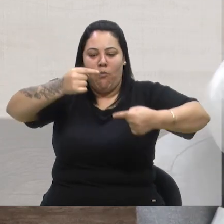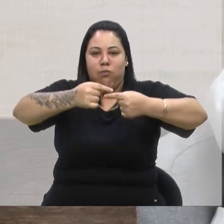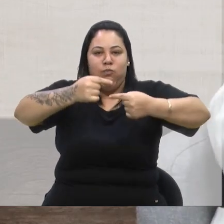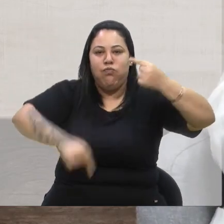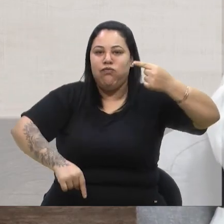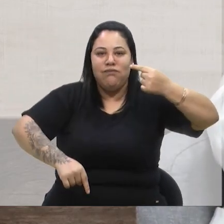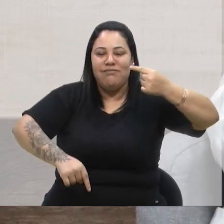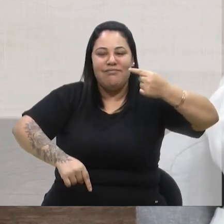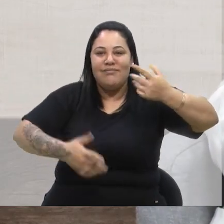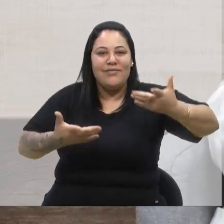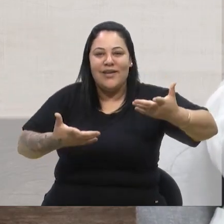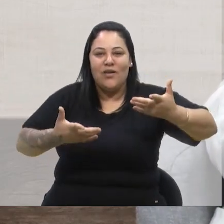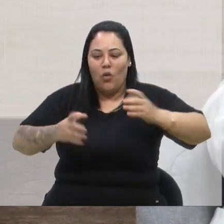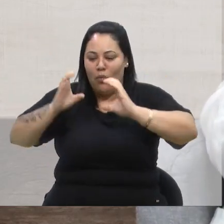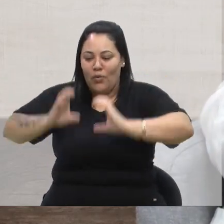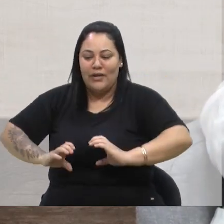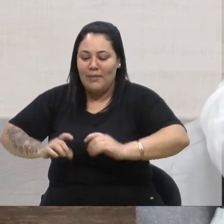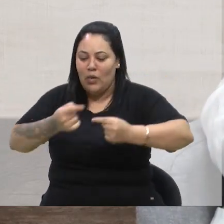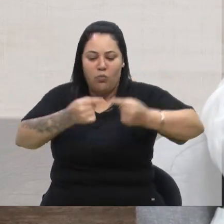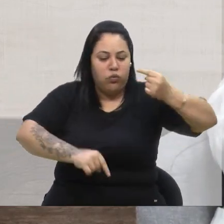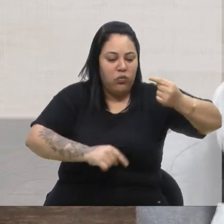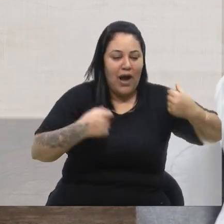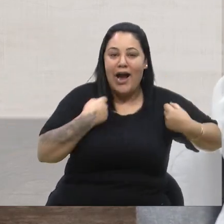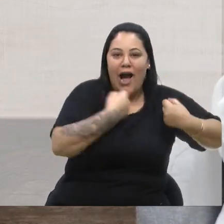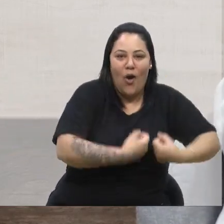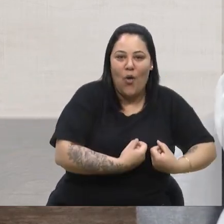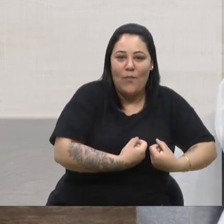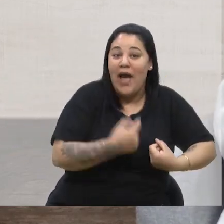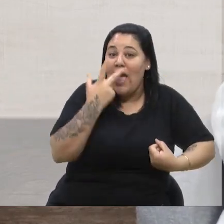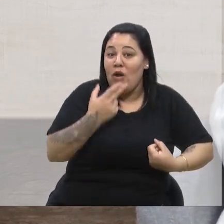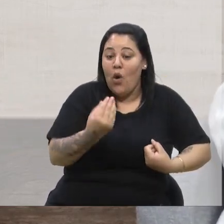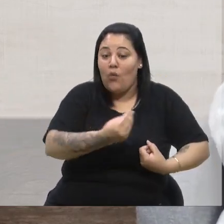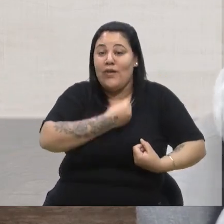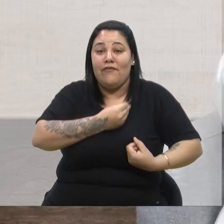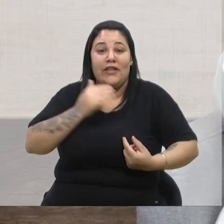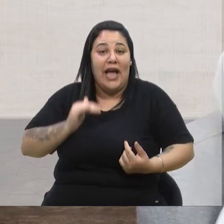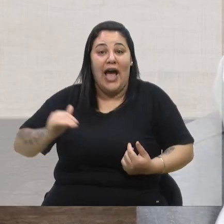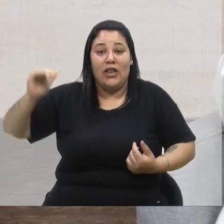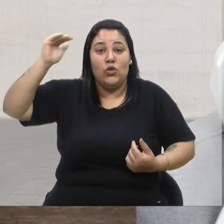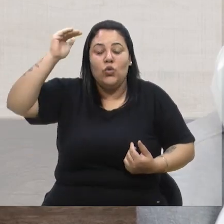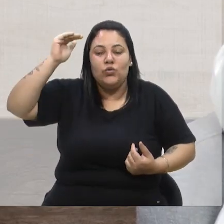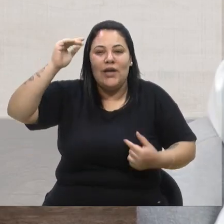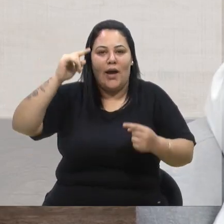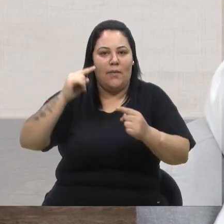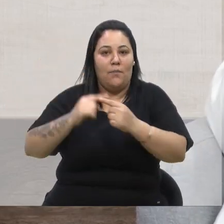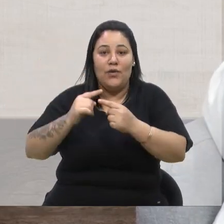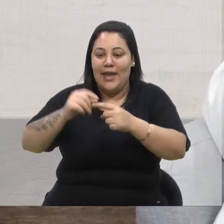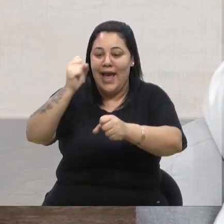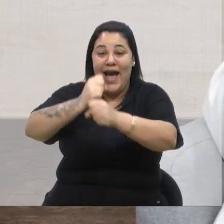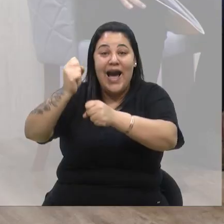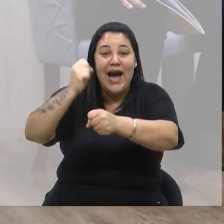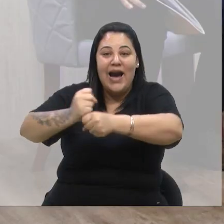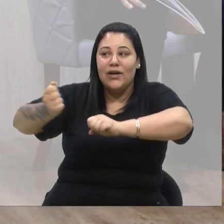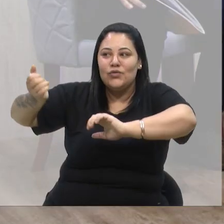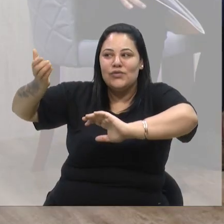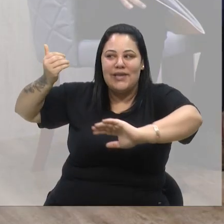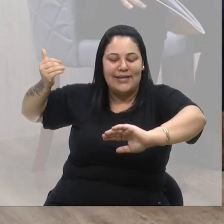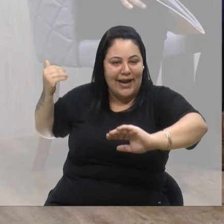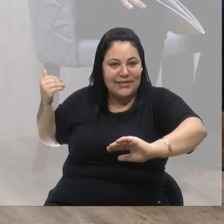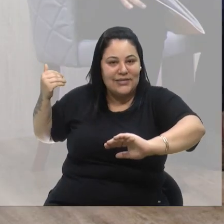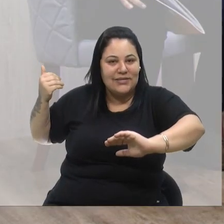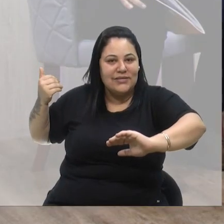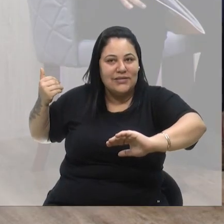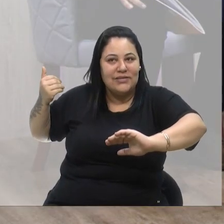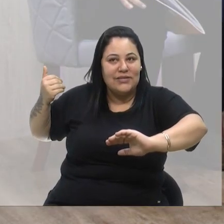aquele comportamento que ele está tendo hoje, né? Não combina mais com a idade dele, porque era quando ele usava roupinha pequena, como se